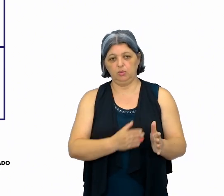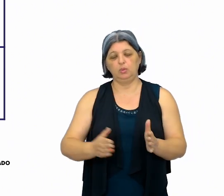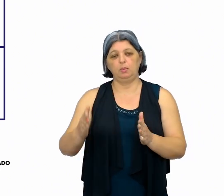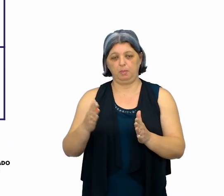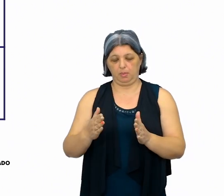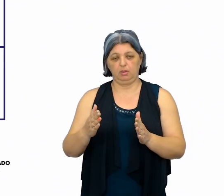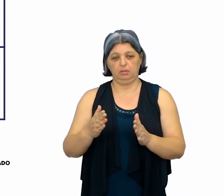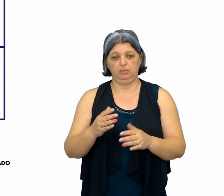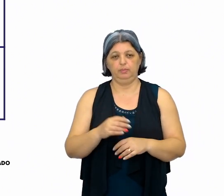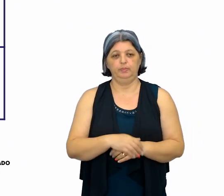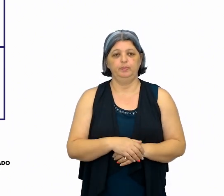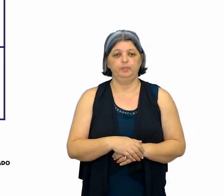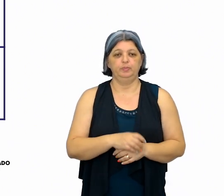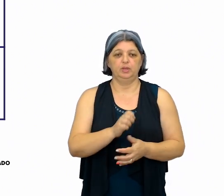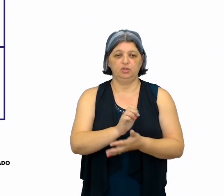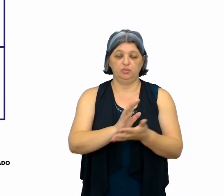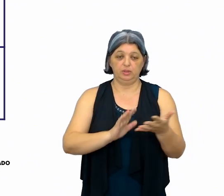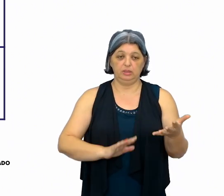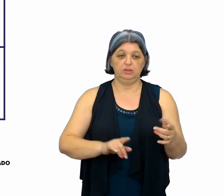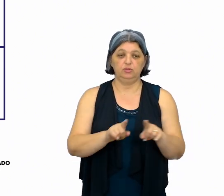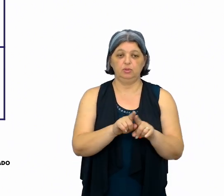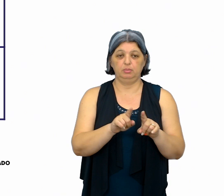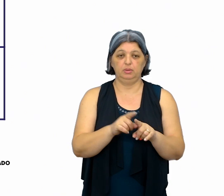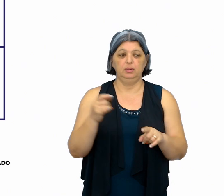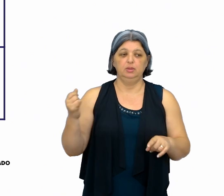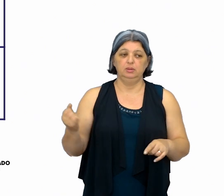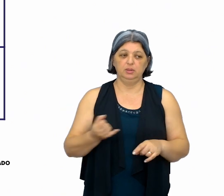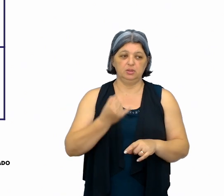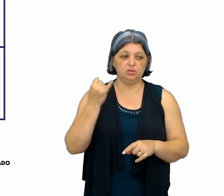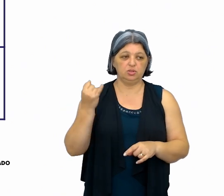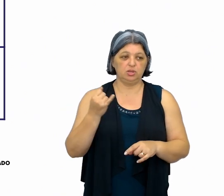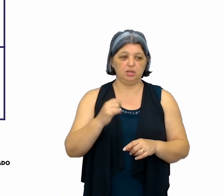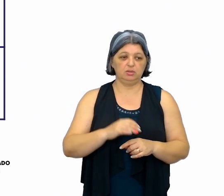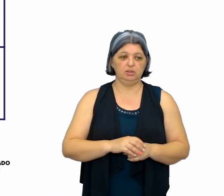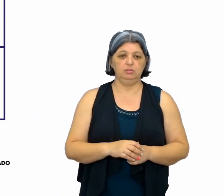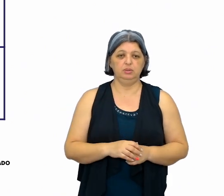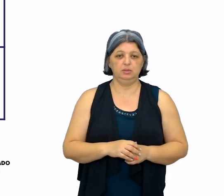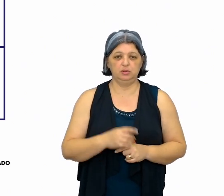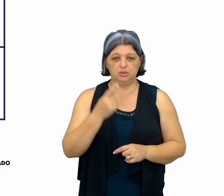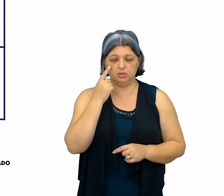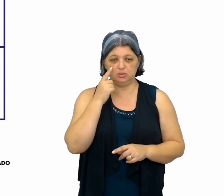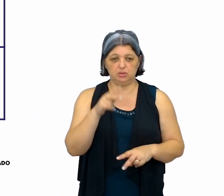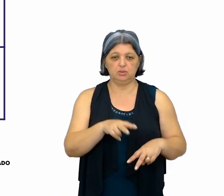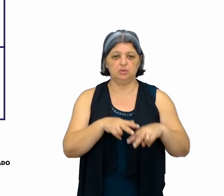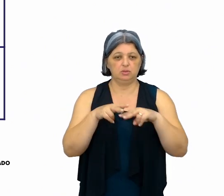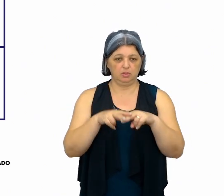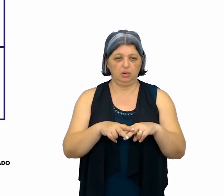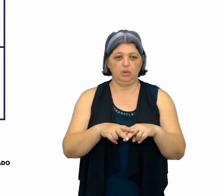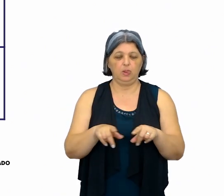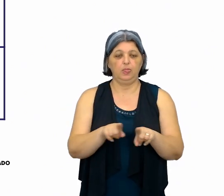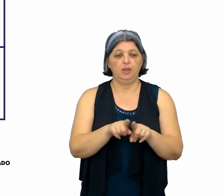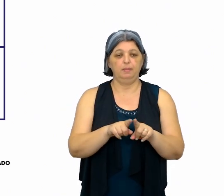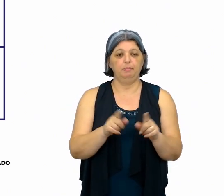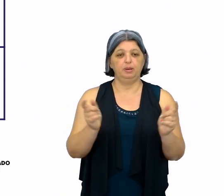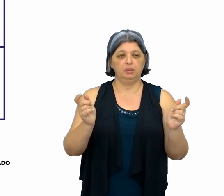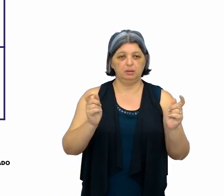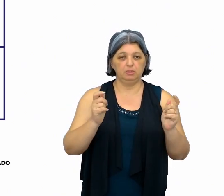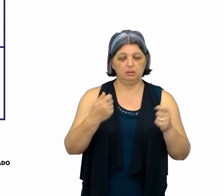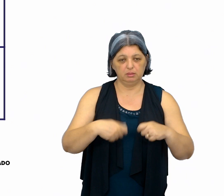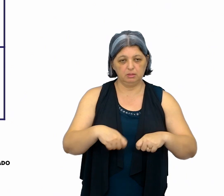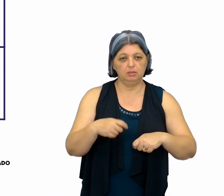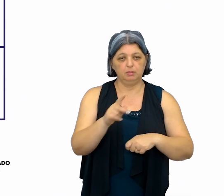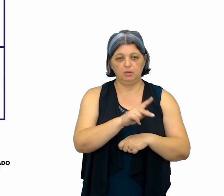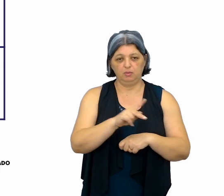transmissão. É fundamental destacar os critérios que orientam a revisão, bem como a necessidade de os